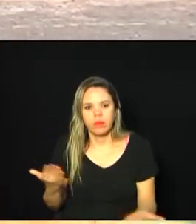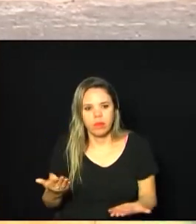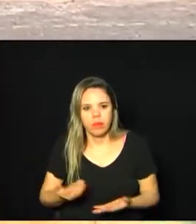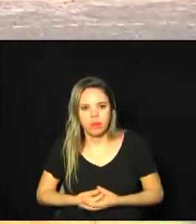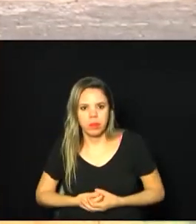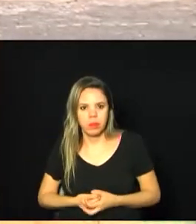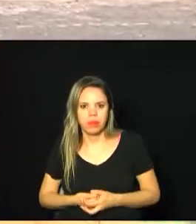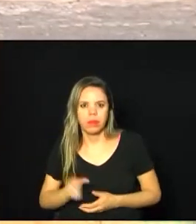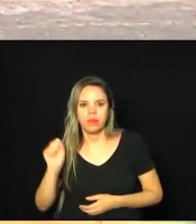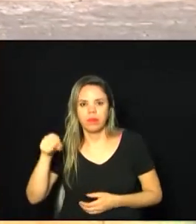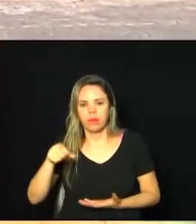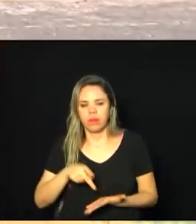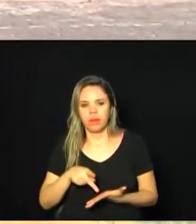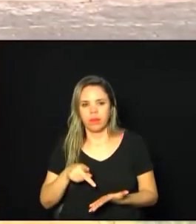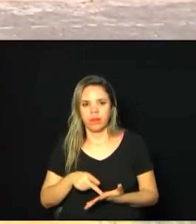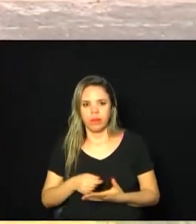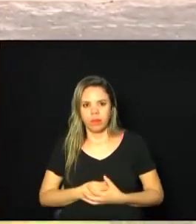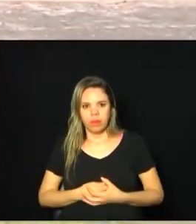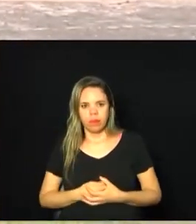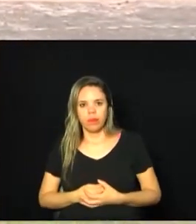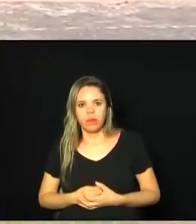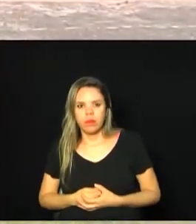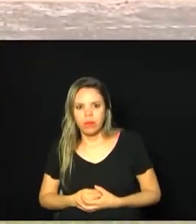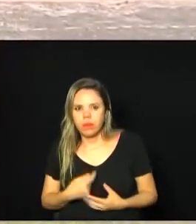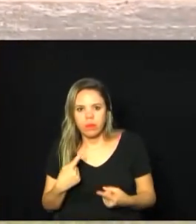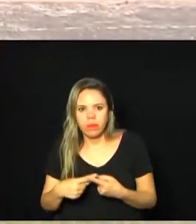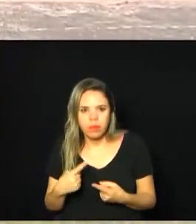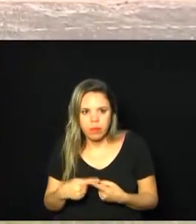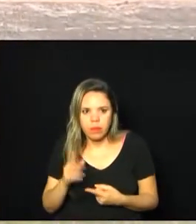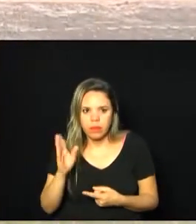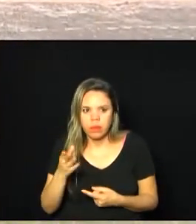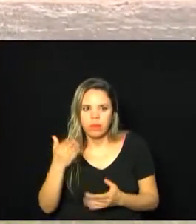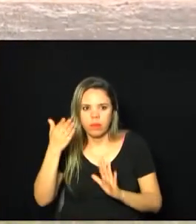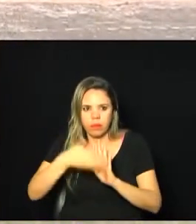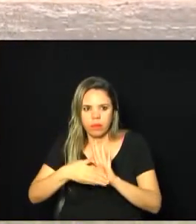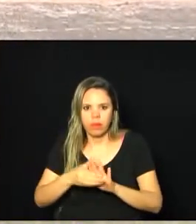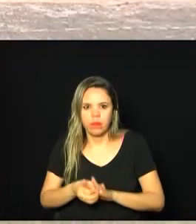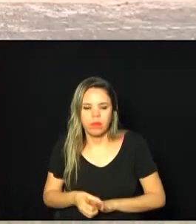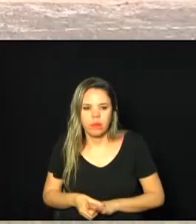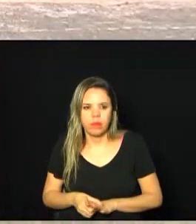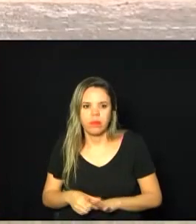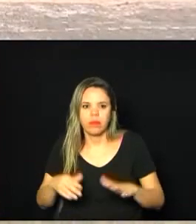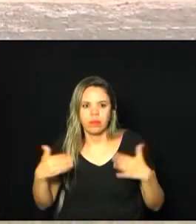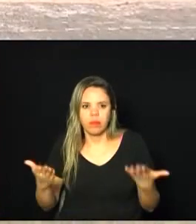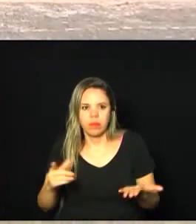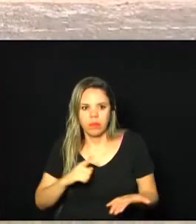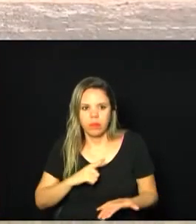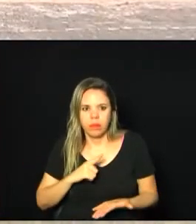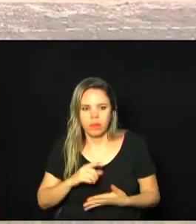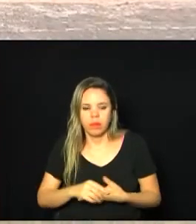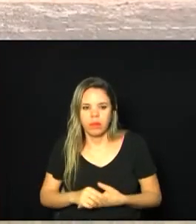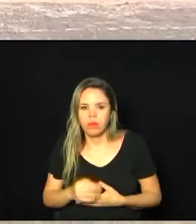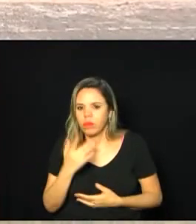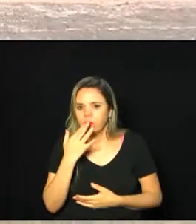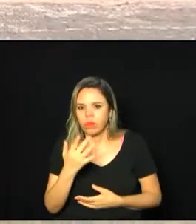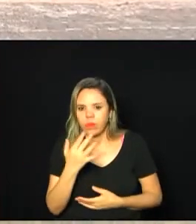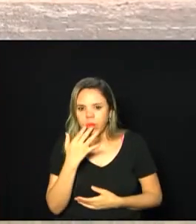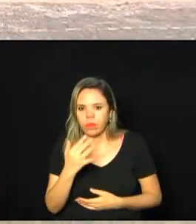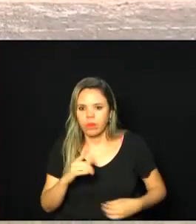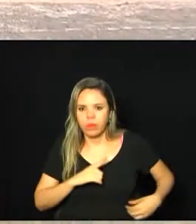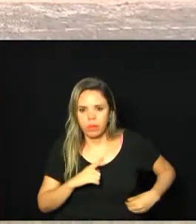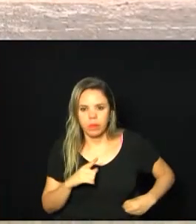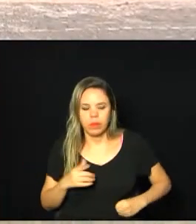hoje? Sim, muito, né? Porque já foi comprovado que quando se tem o colorido, quando